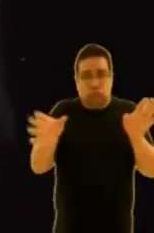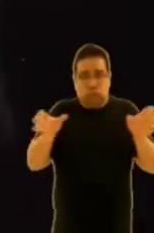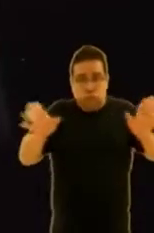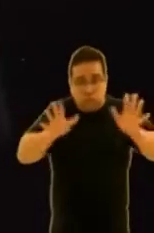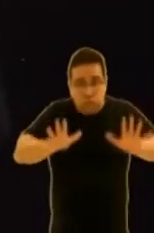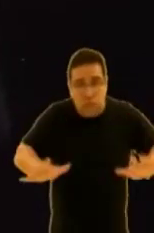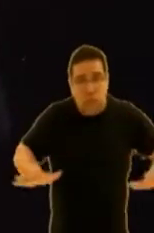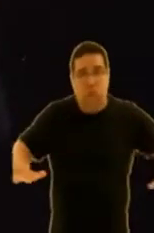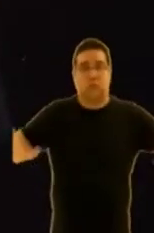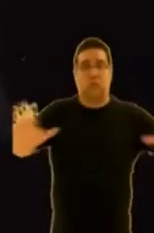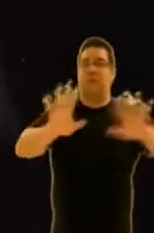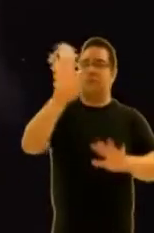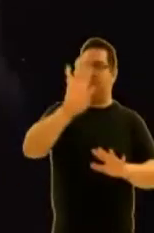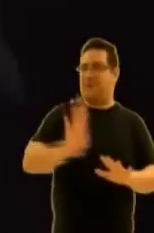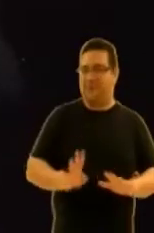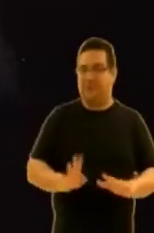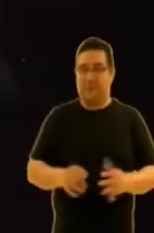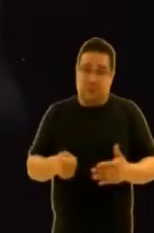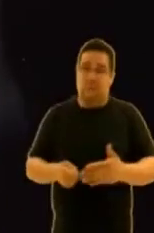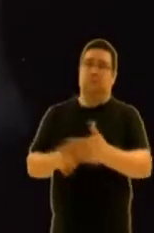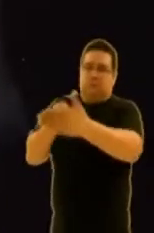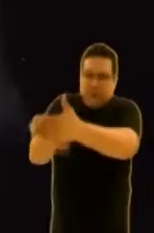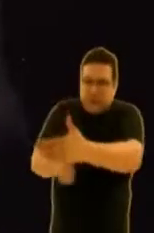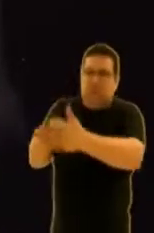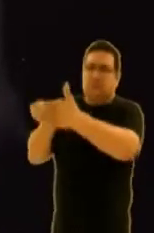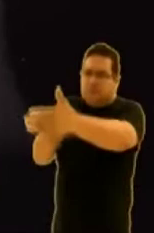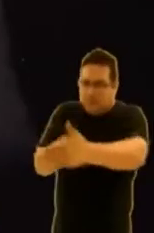fruto de pressão, fruto de